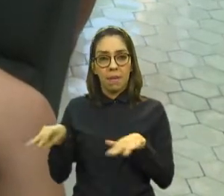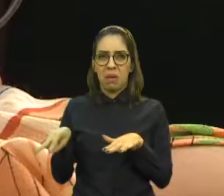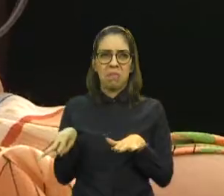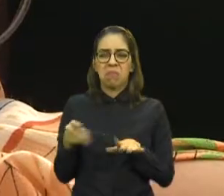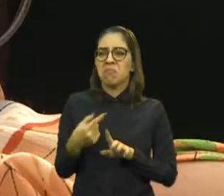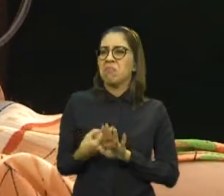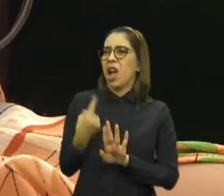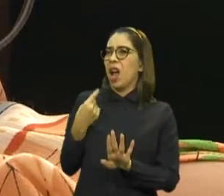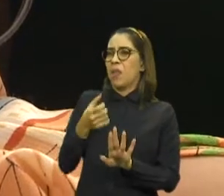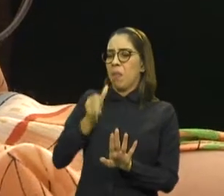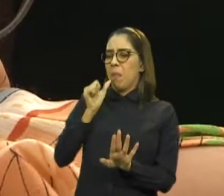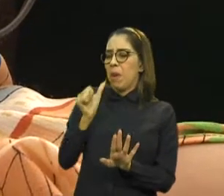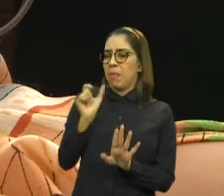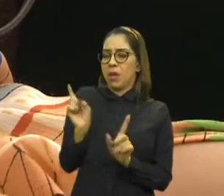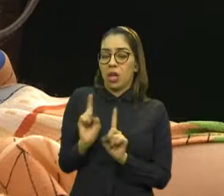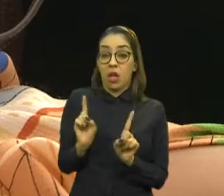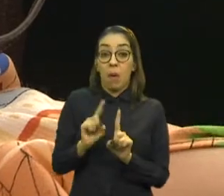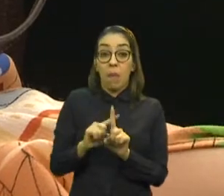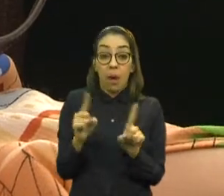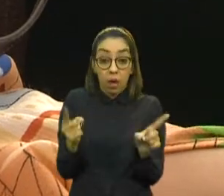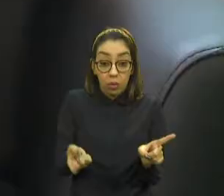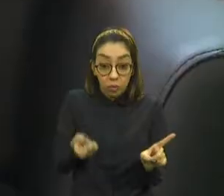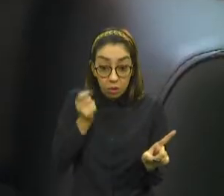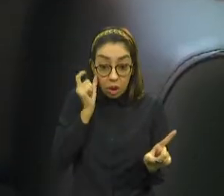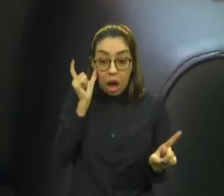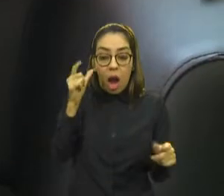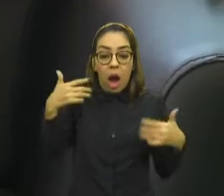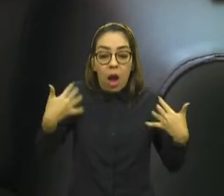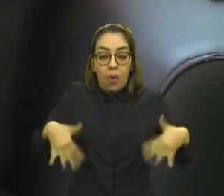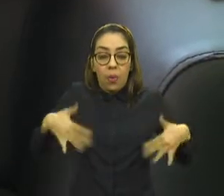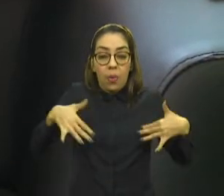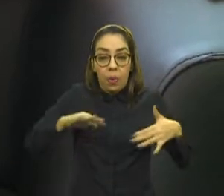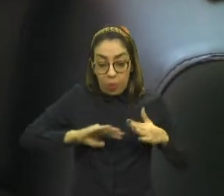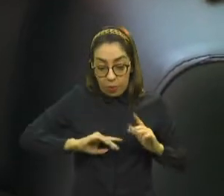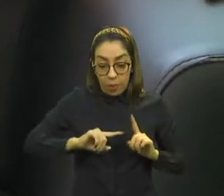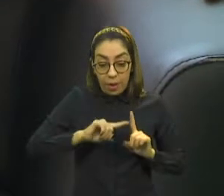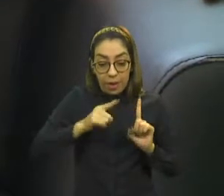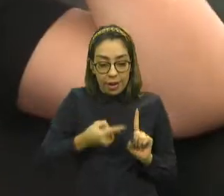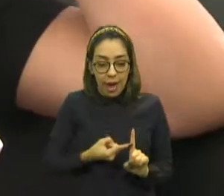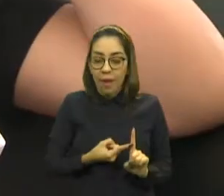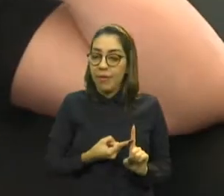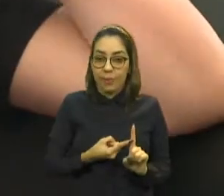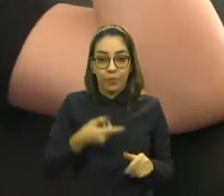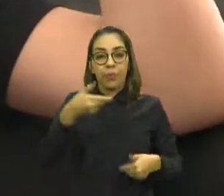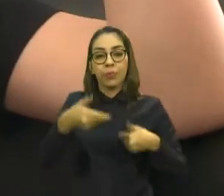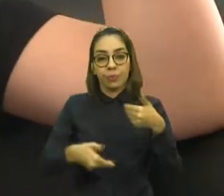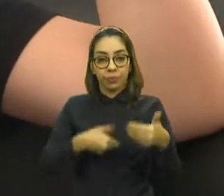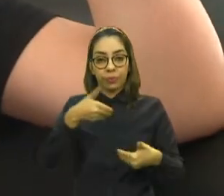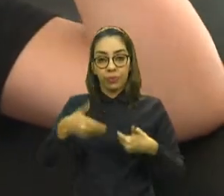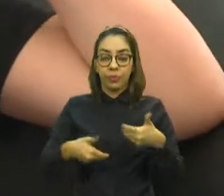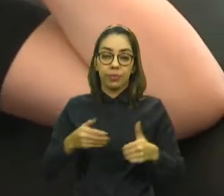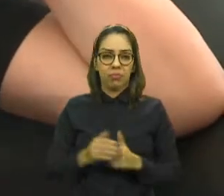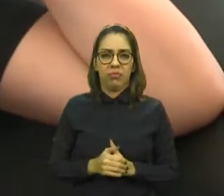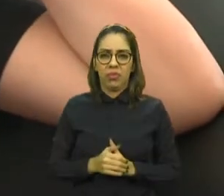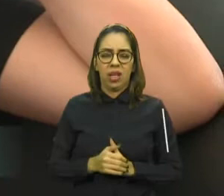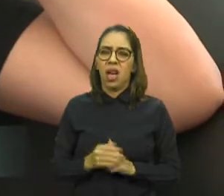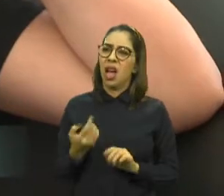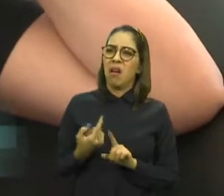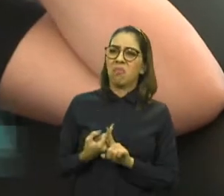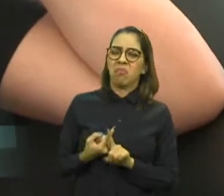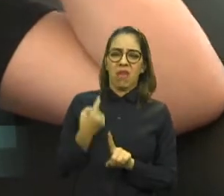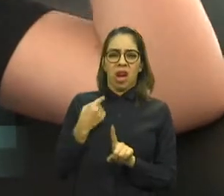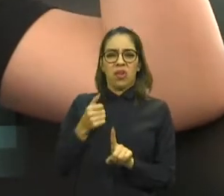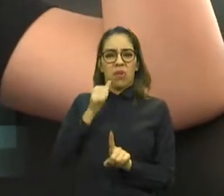alcoólicas e, quando souberam que estavam grávidas, redobraram os cuidados. Não bebia antes e nem bebo agora